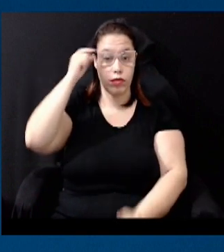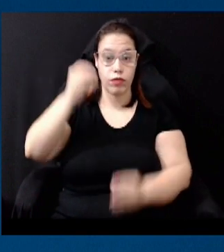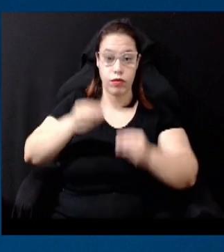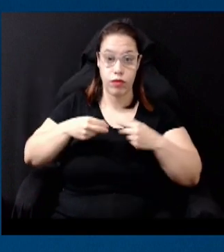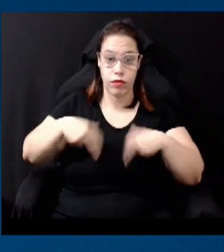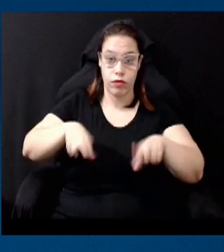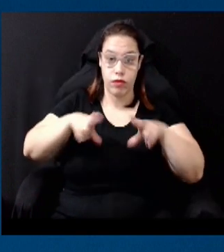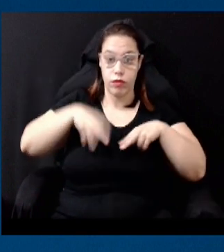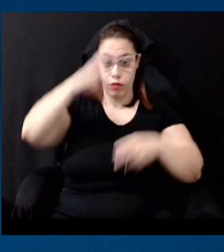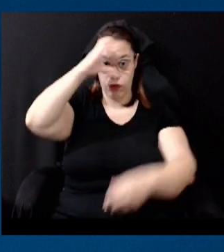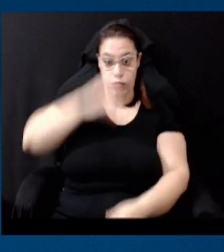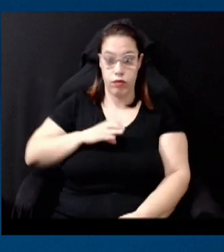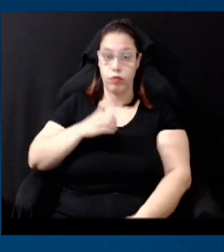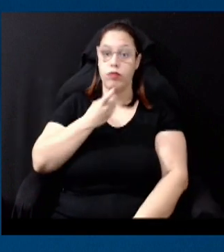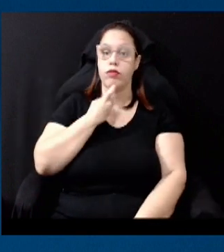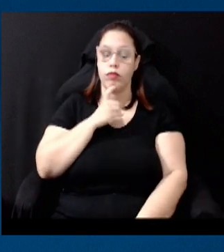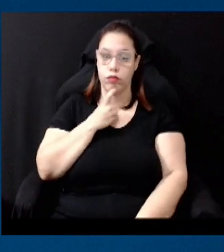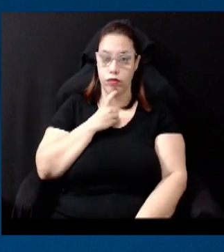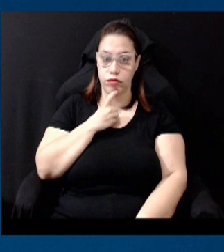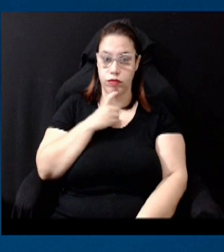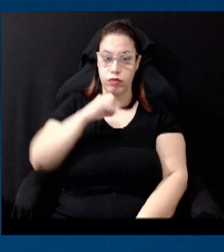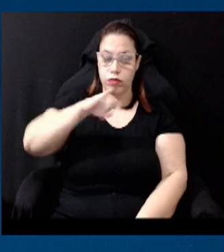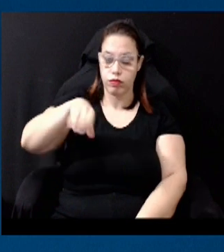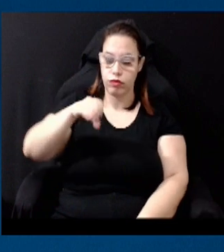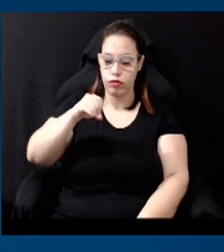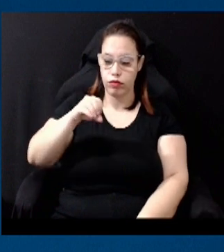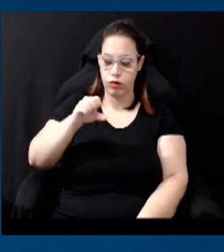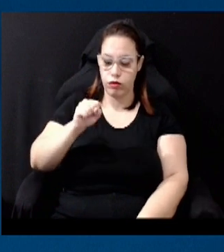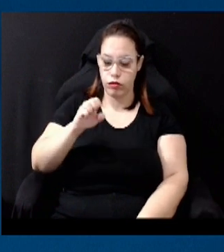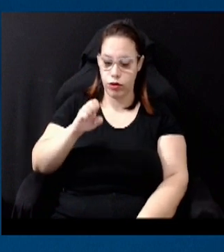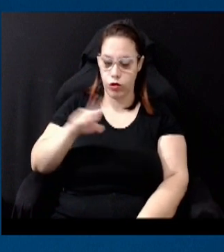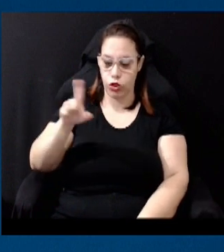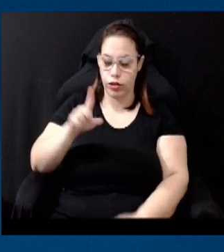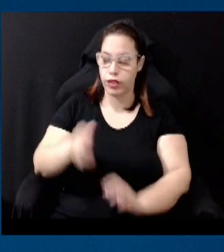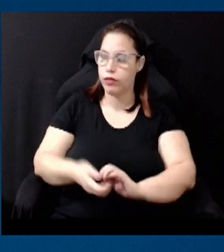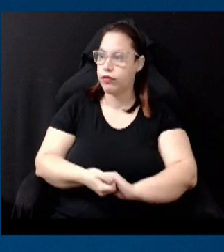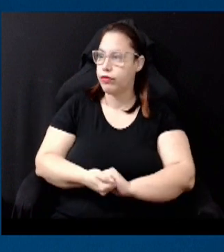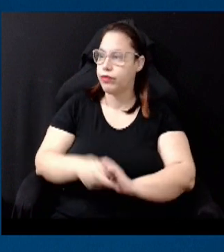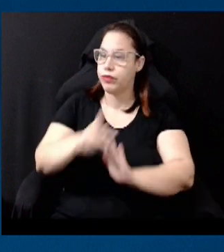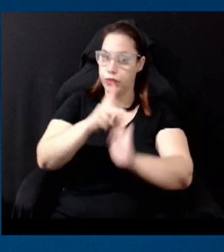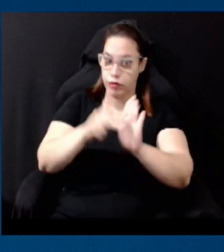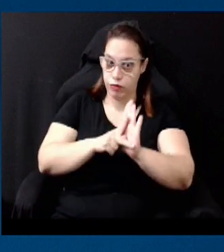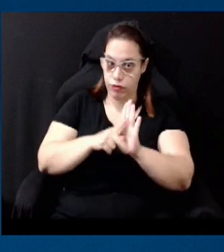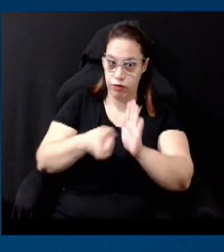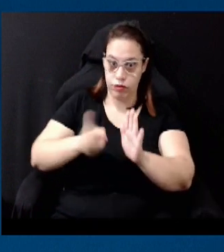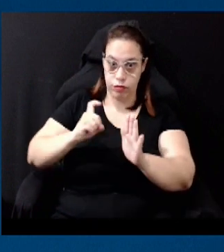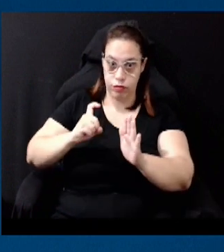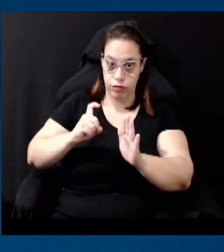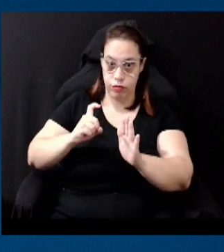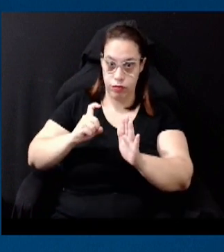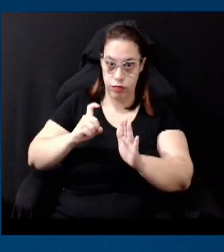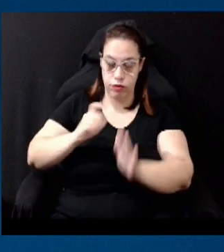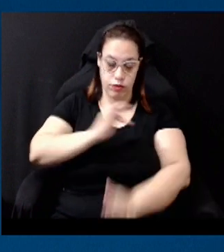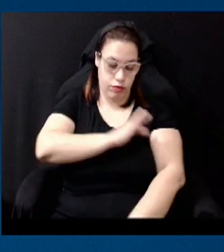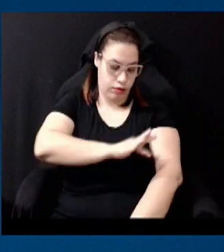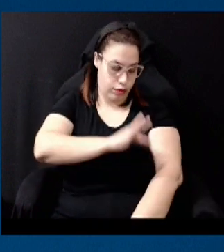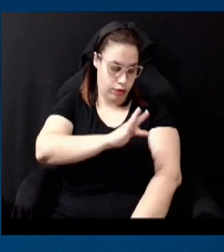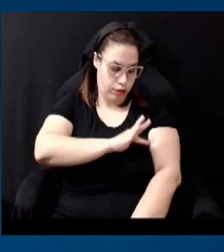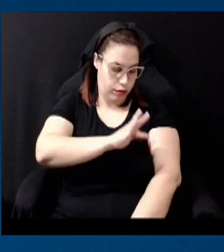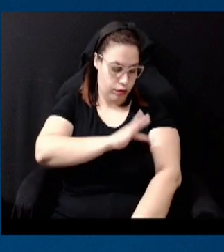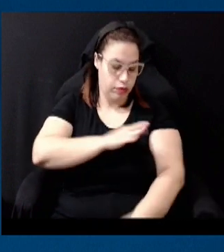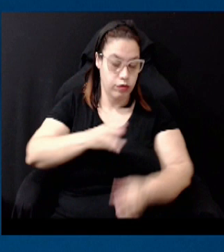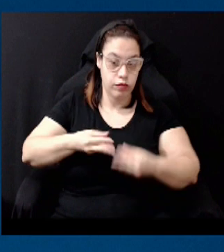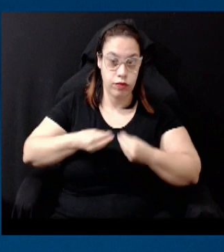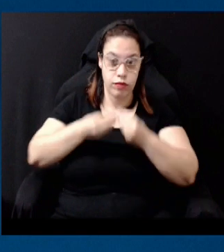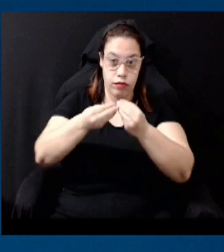cidadão campineiro a José Estrivo. O projeto do ex-vereador Fernando Mendes concede a